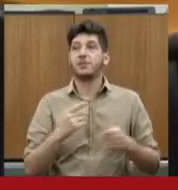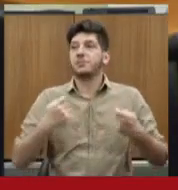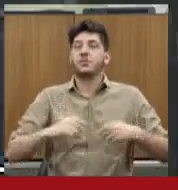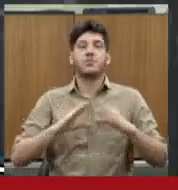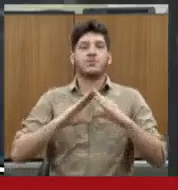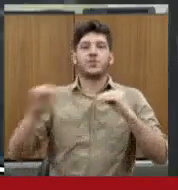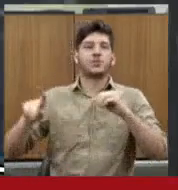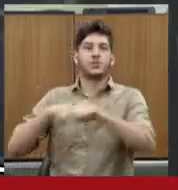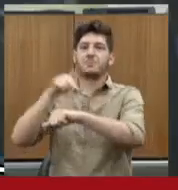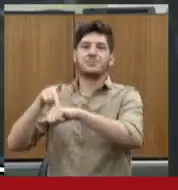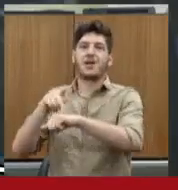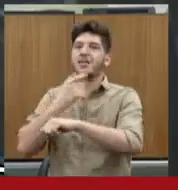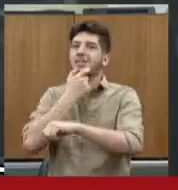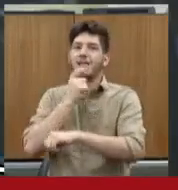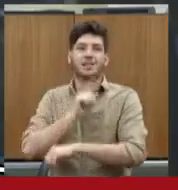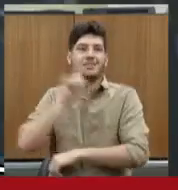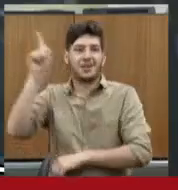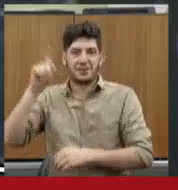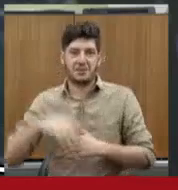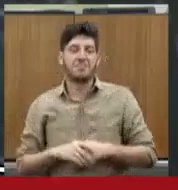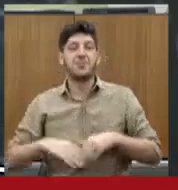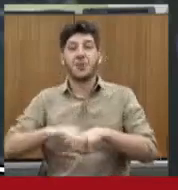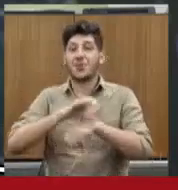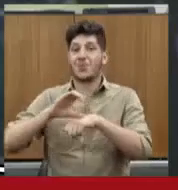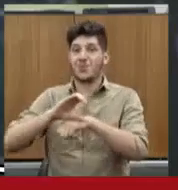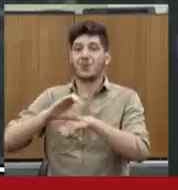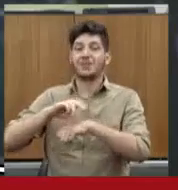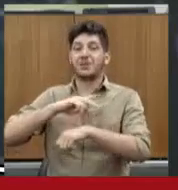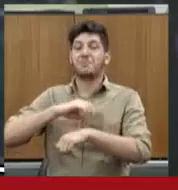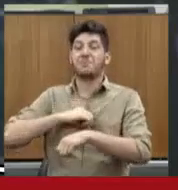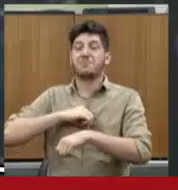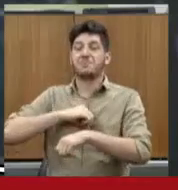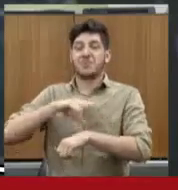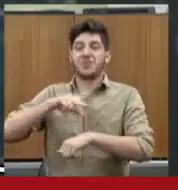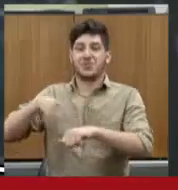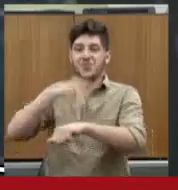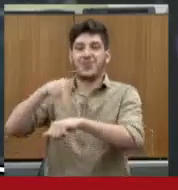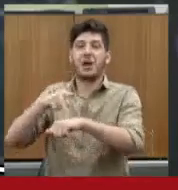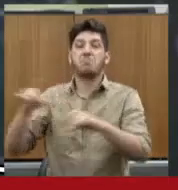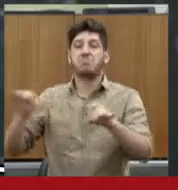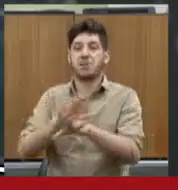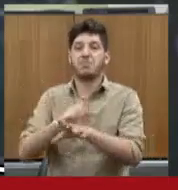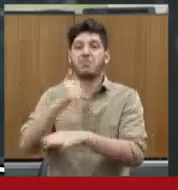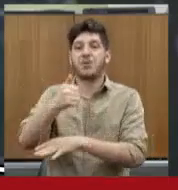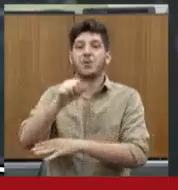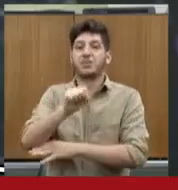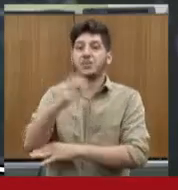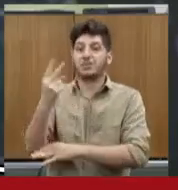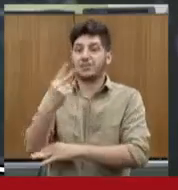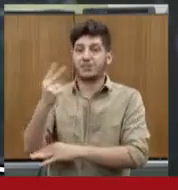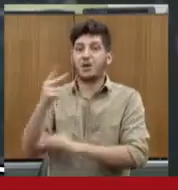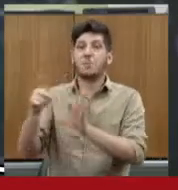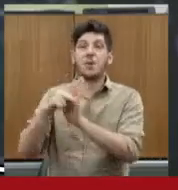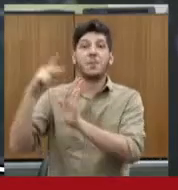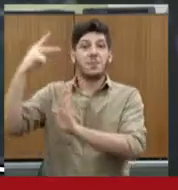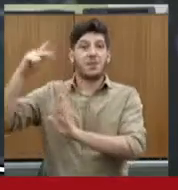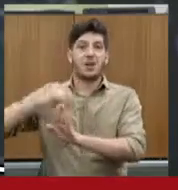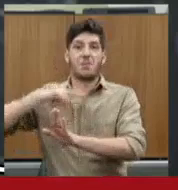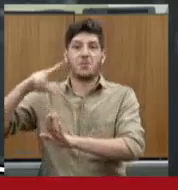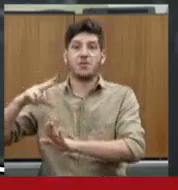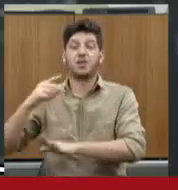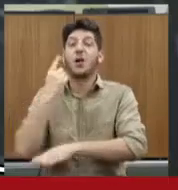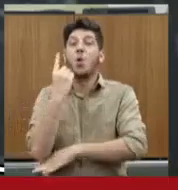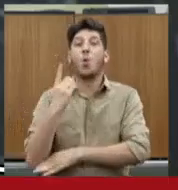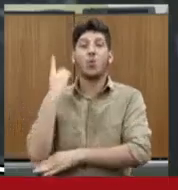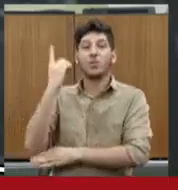Inglaterra. E essa constituinte portuguesa termina em 1822, com uma constituição para o reino, e só um